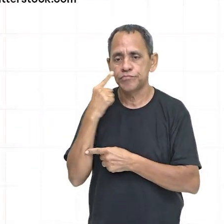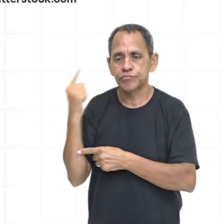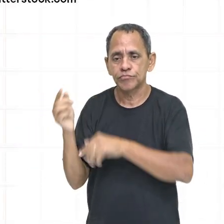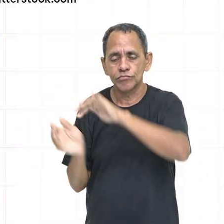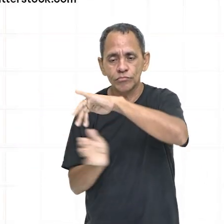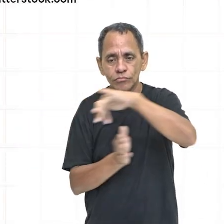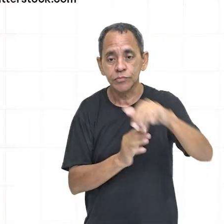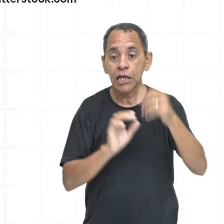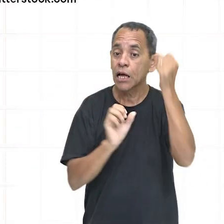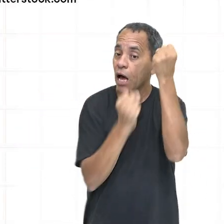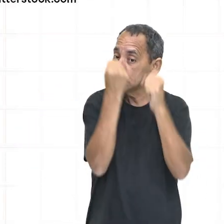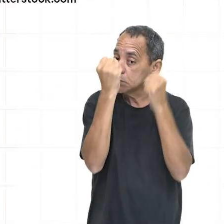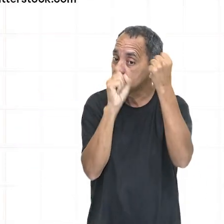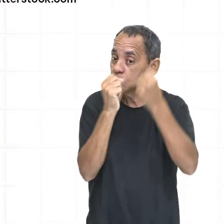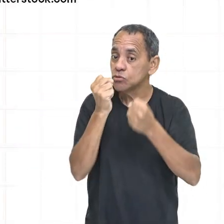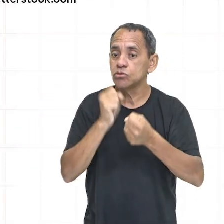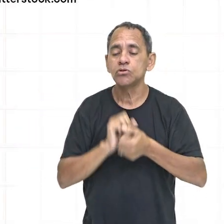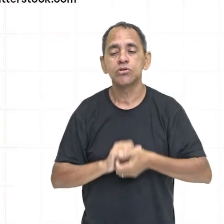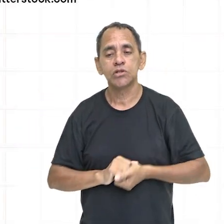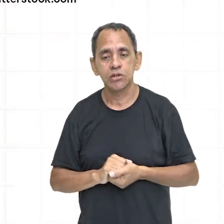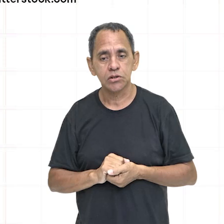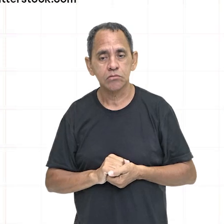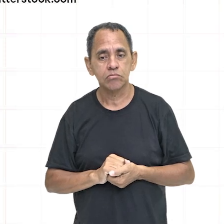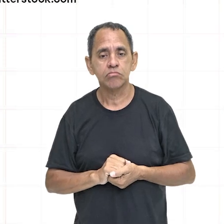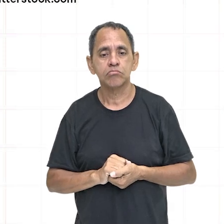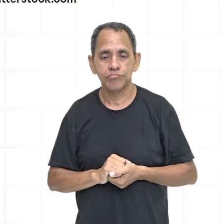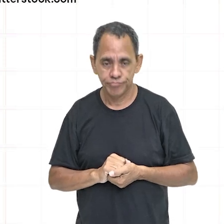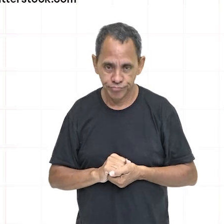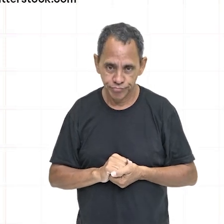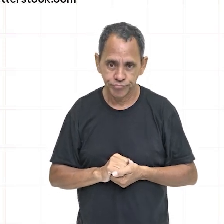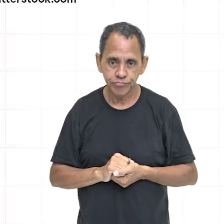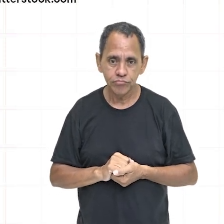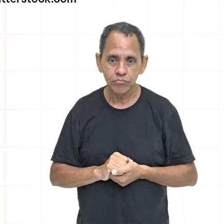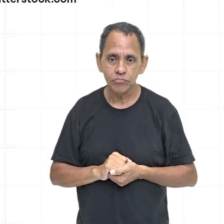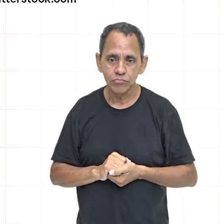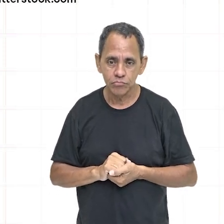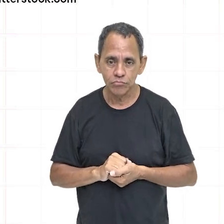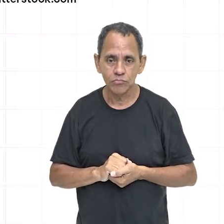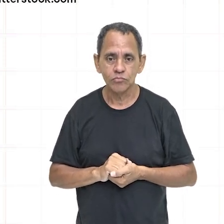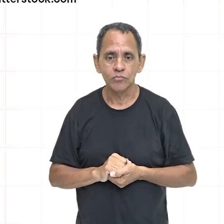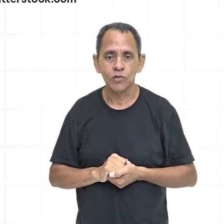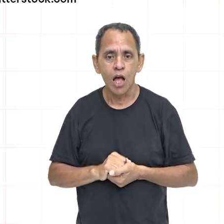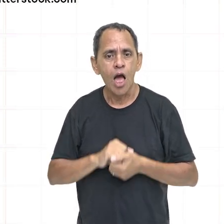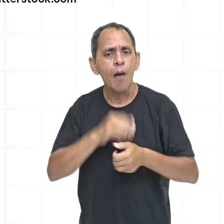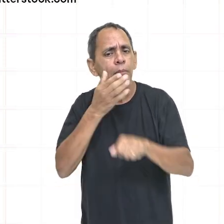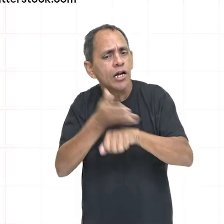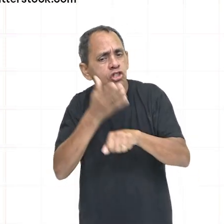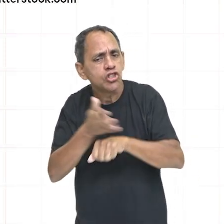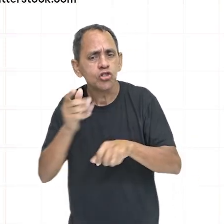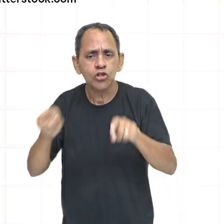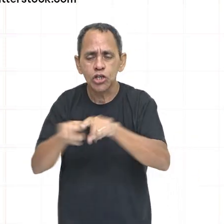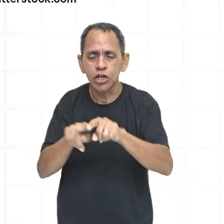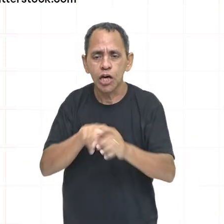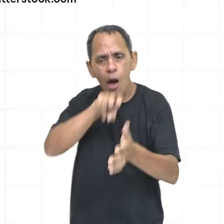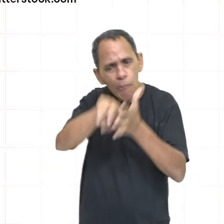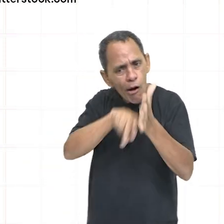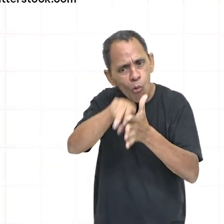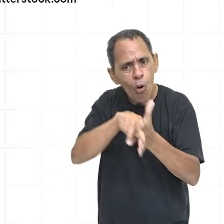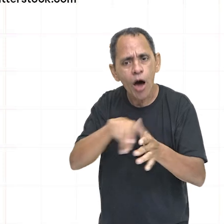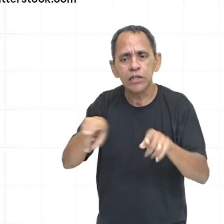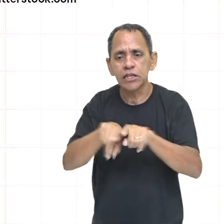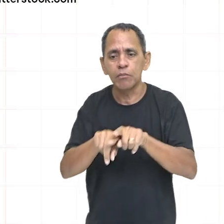As indústrias dedicam-se aos produtos da pecuária, que é carnes, leite e